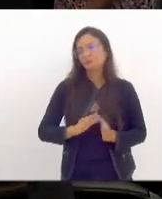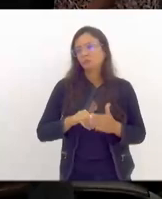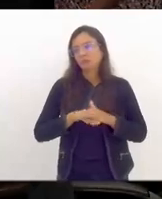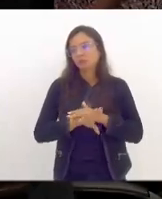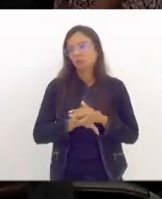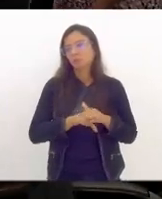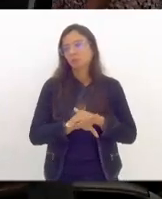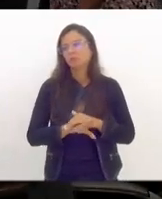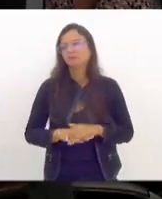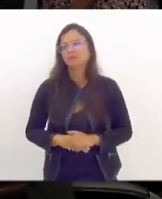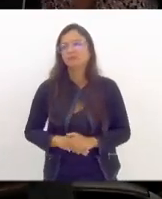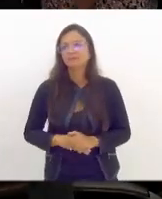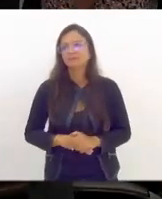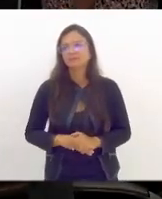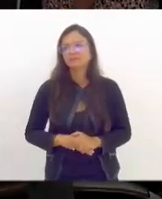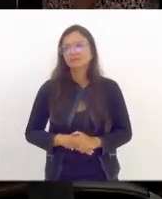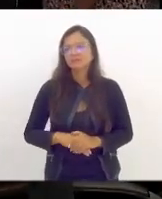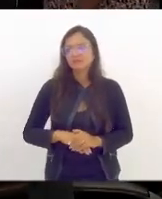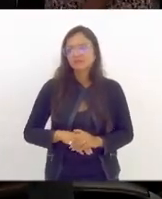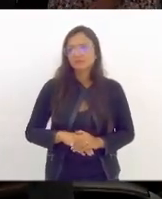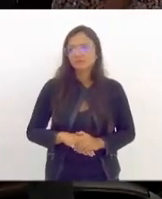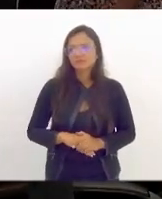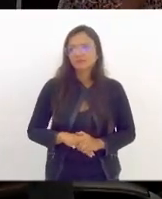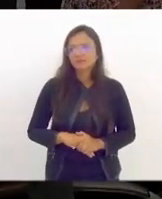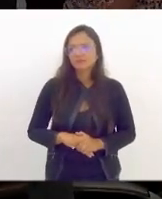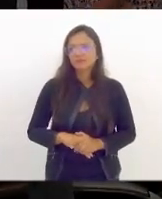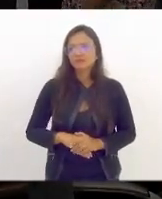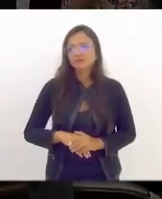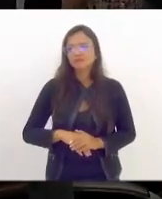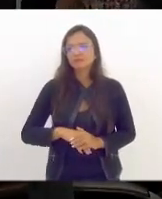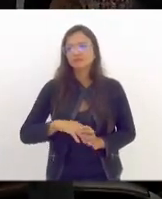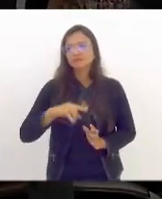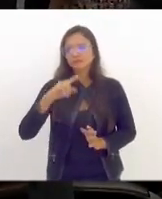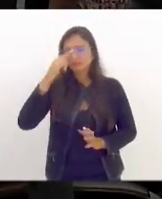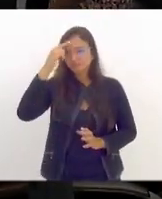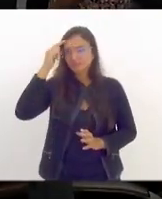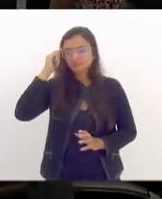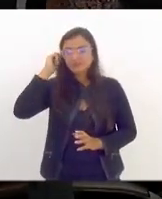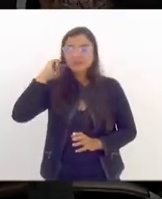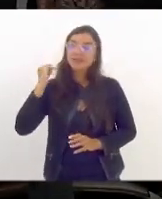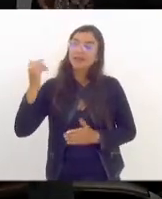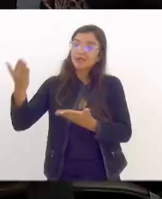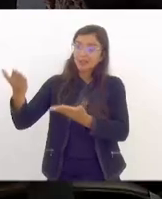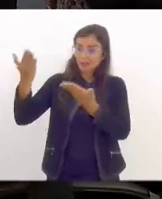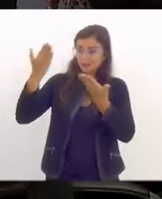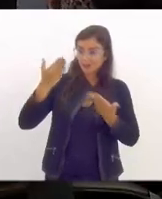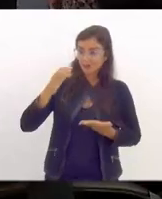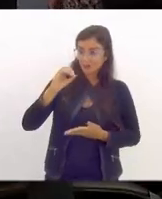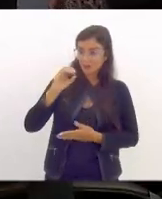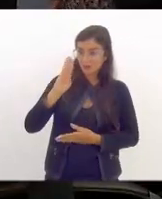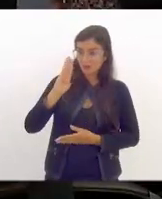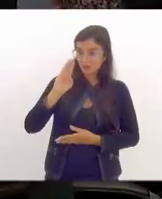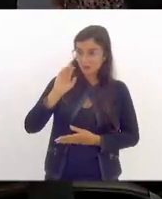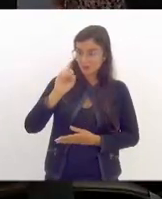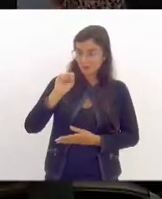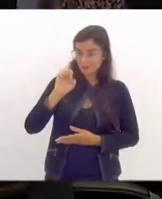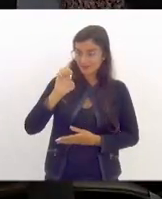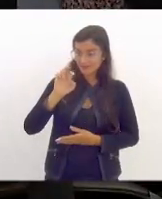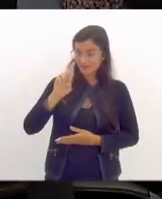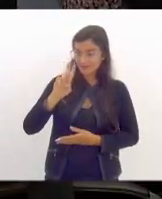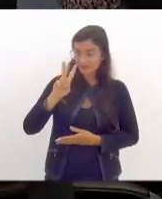João você mesmo que vai receber outra pessoa então queria chamar aqui Observatório da Baixada cultural